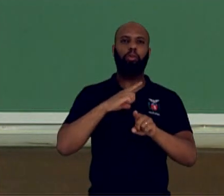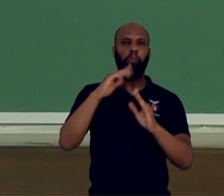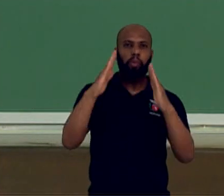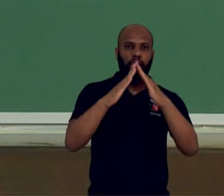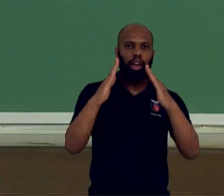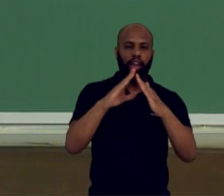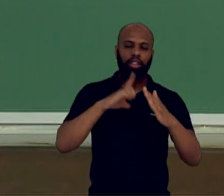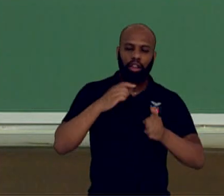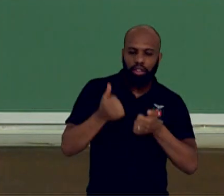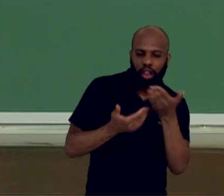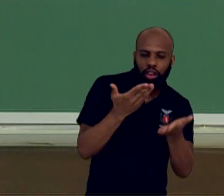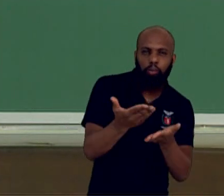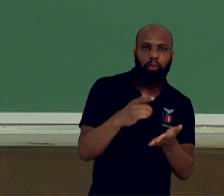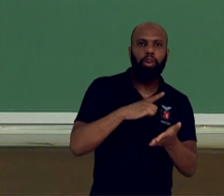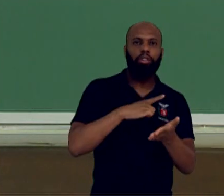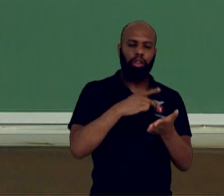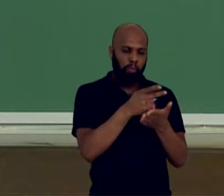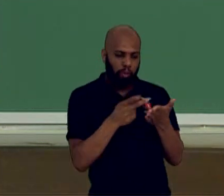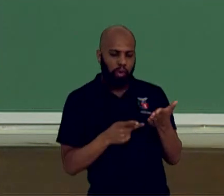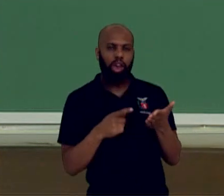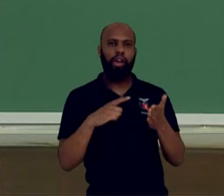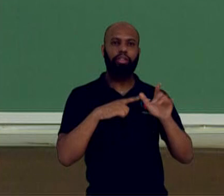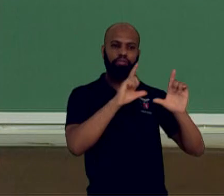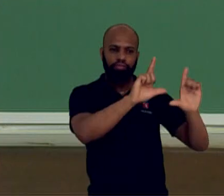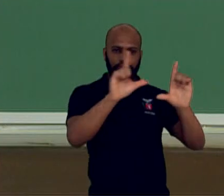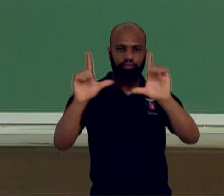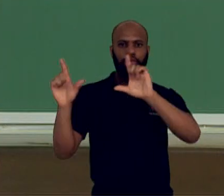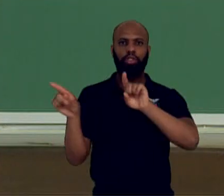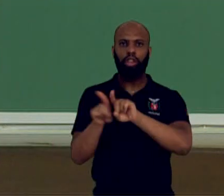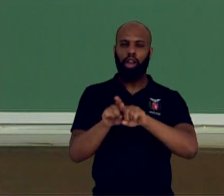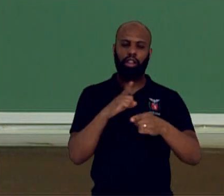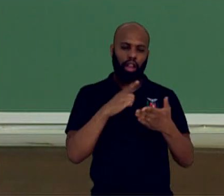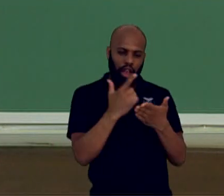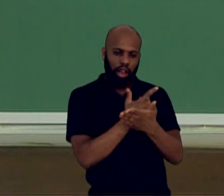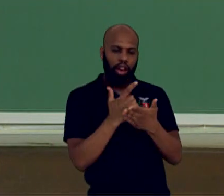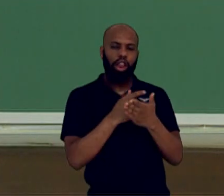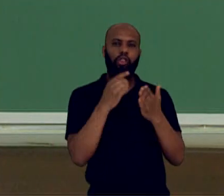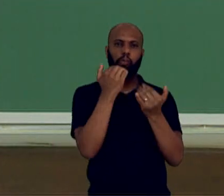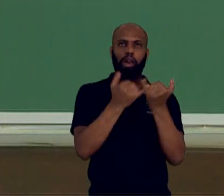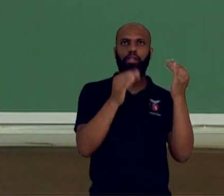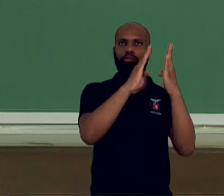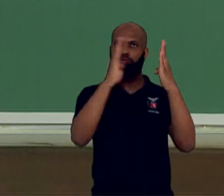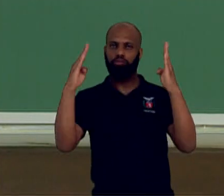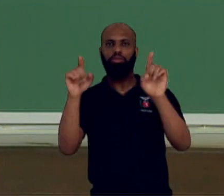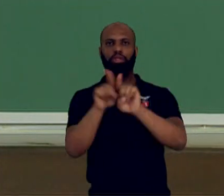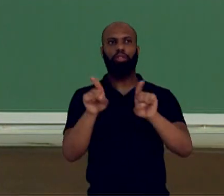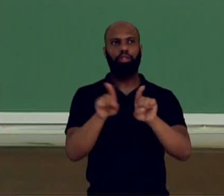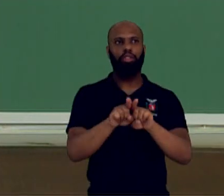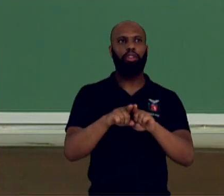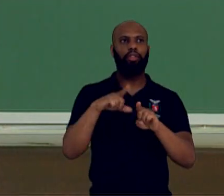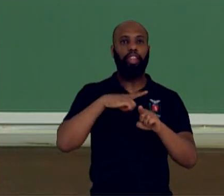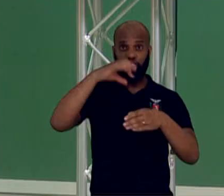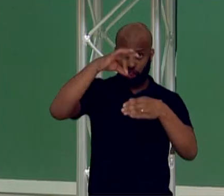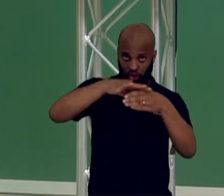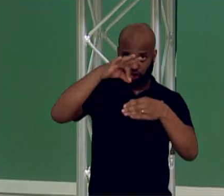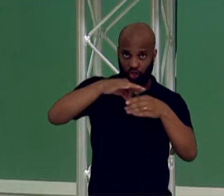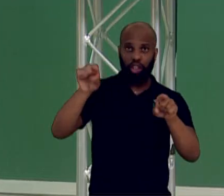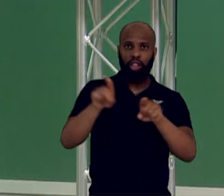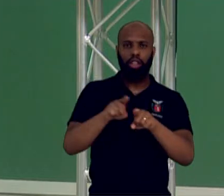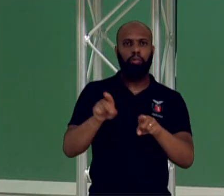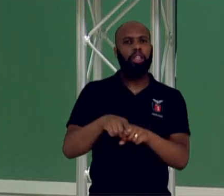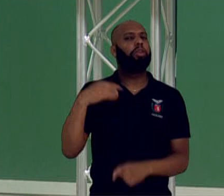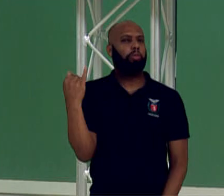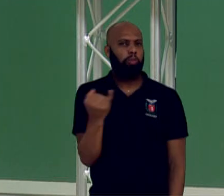um atendimento lá dentro com poemas e tal, assim, uma parte de livros, uma espécie de uma biblioteca, vale a pena, uma parte de chás, inclusive, vale a